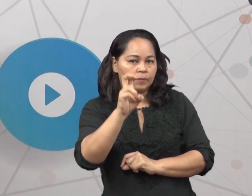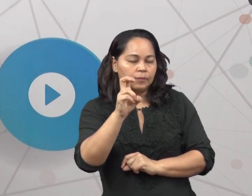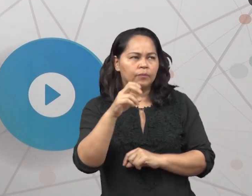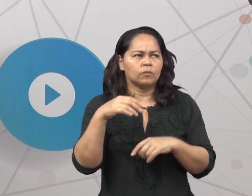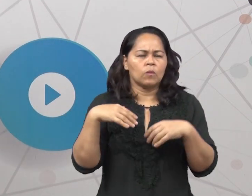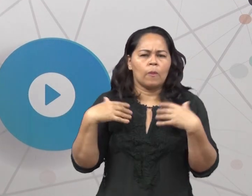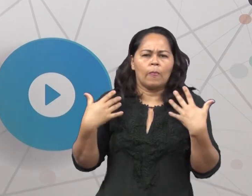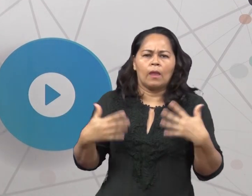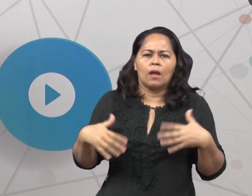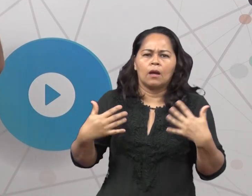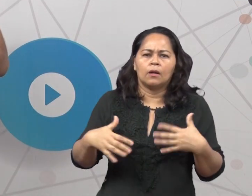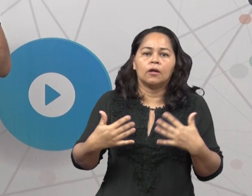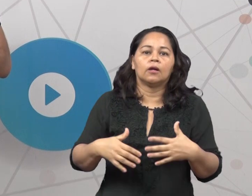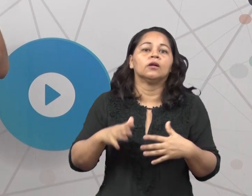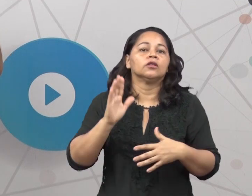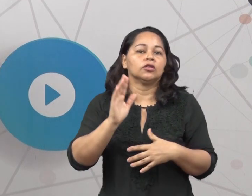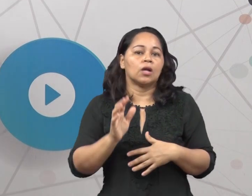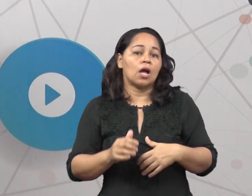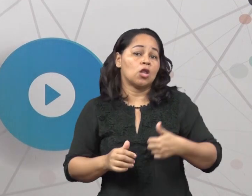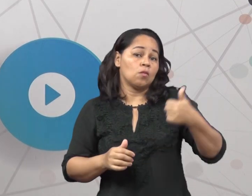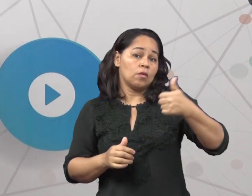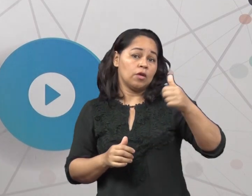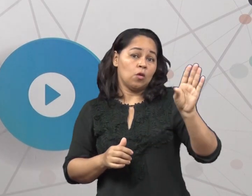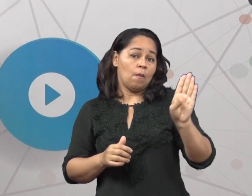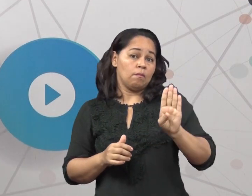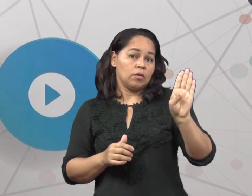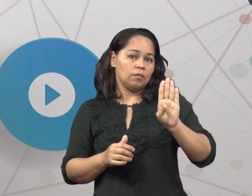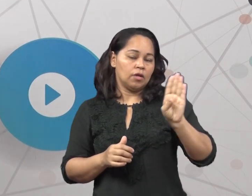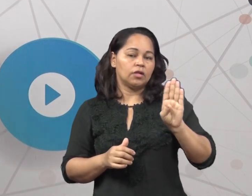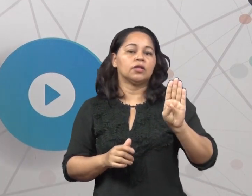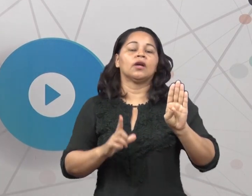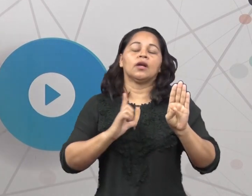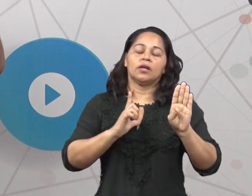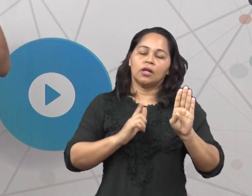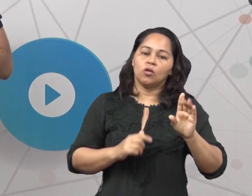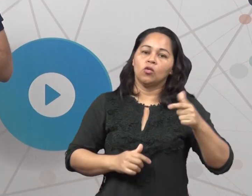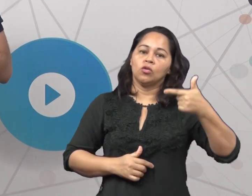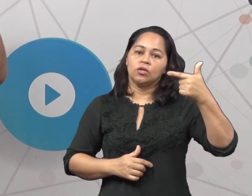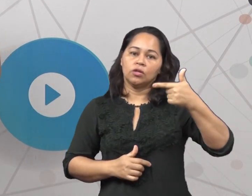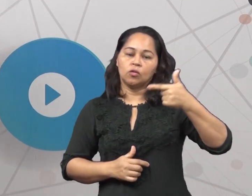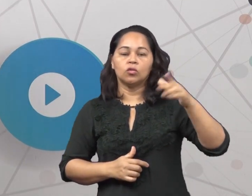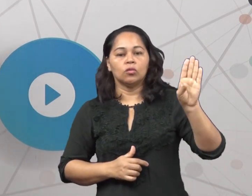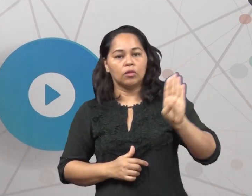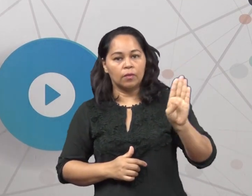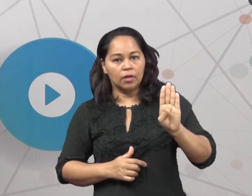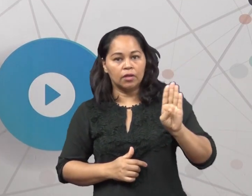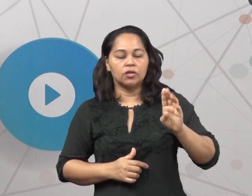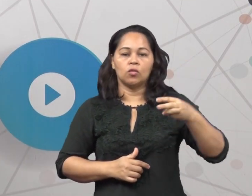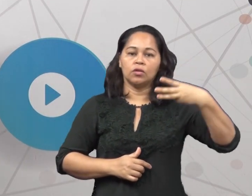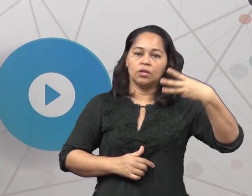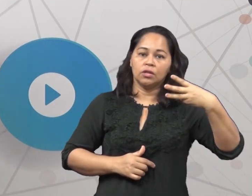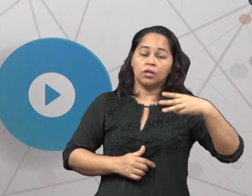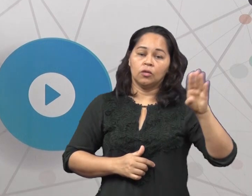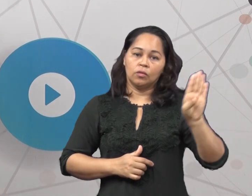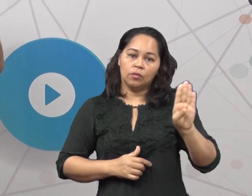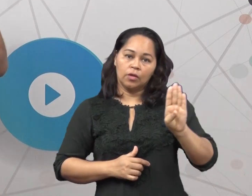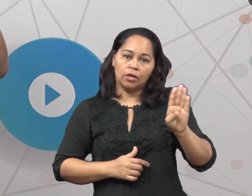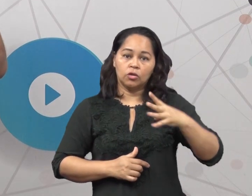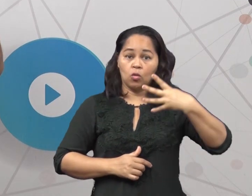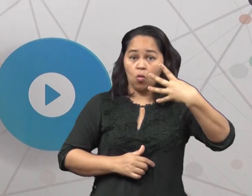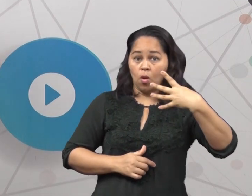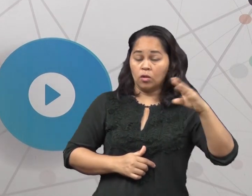Eu fiz a prova do primeiro bimestre. Agora eu vou esperar o segundo bimestre. Vai ser daqui quanto tempo? Vai ser